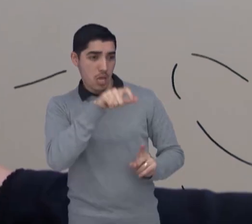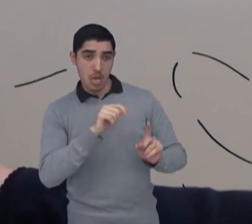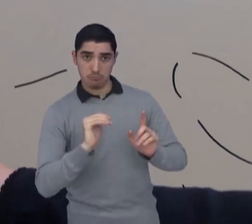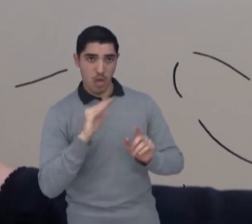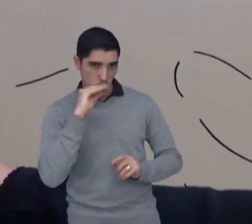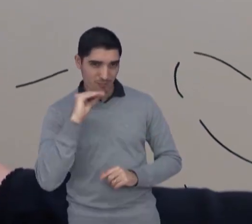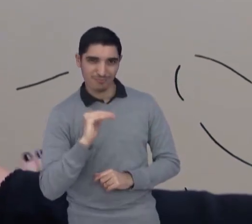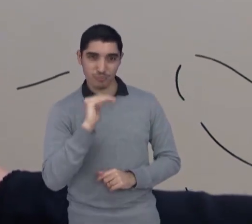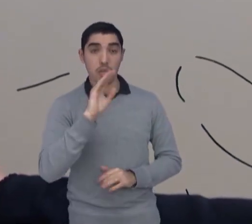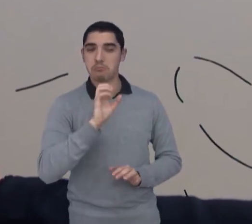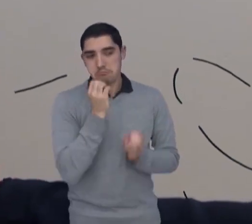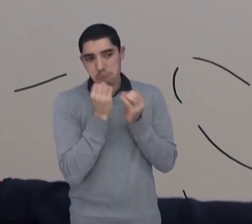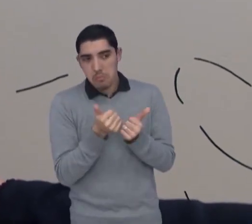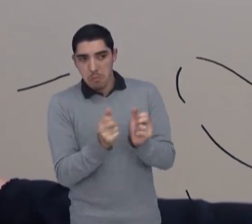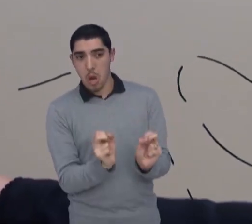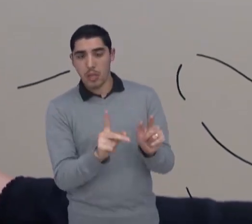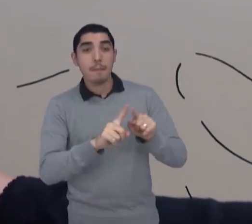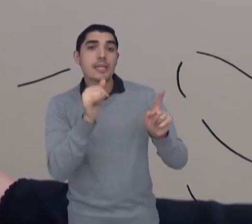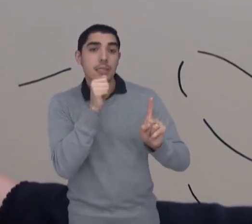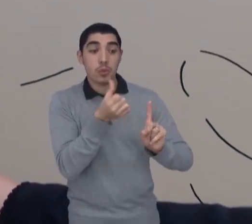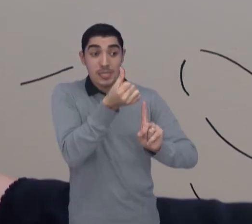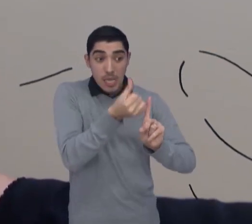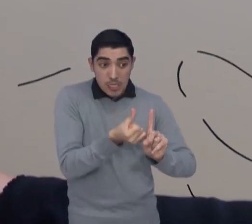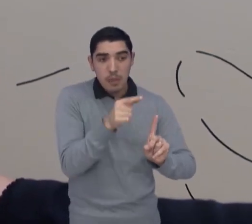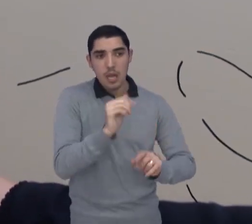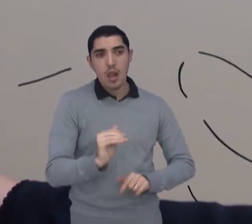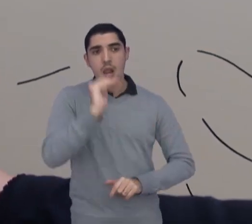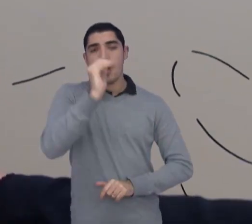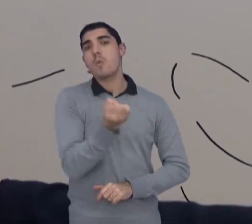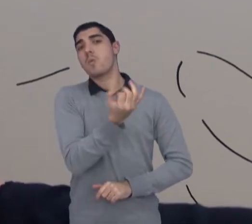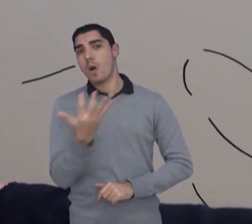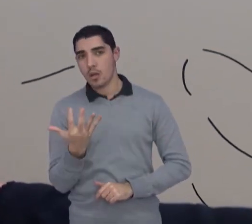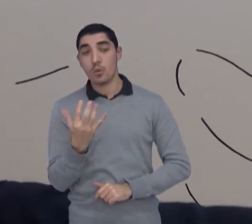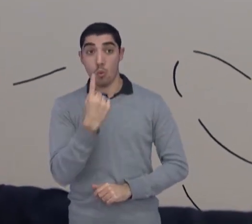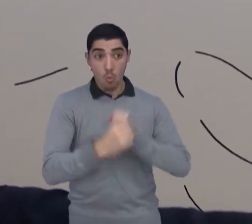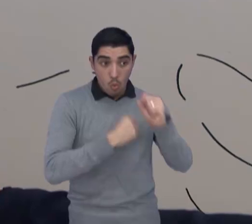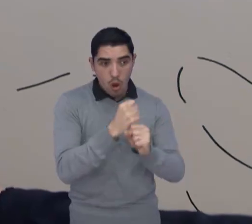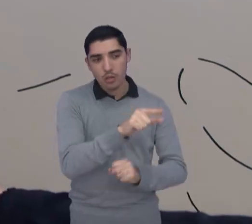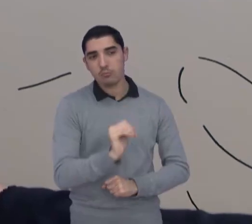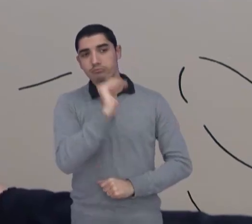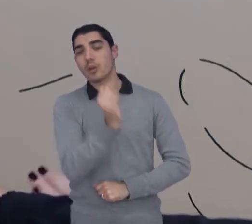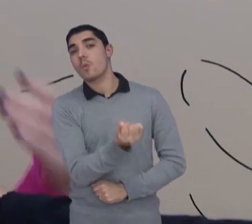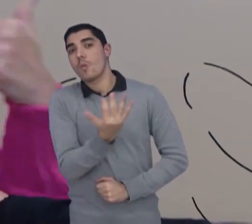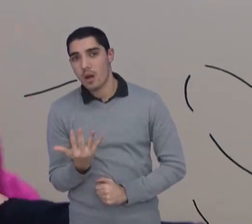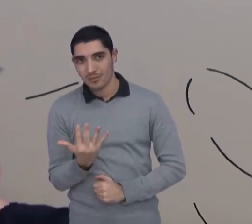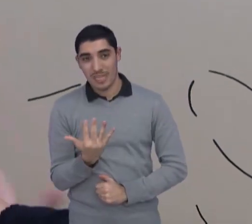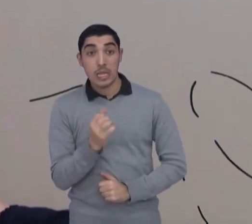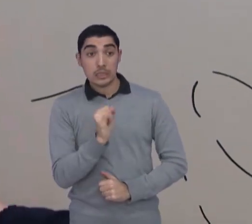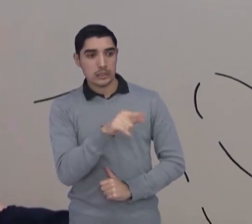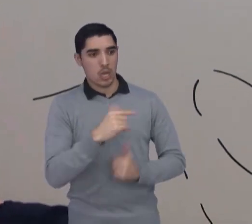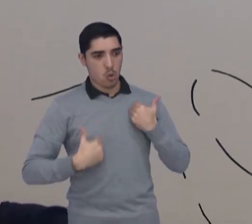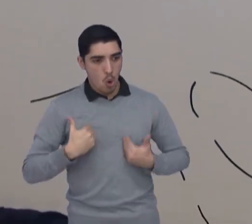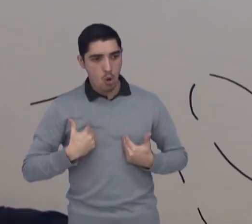Só que a gente precisa ver quanto ela cresceu em 6 meses, em 1 ano. Se essas alterações de crescimento estão compatíveis com as